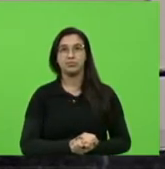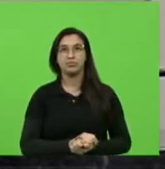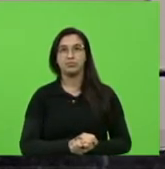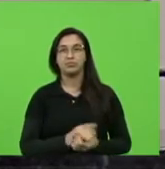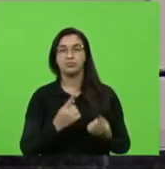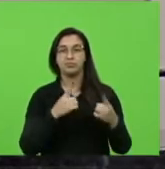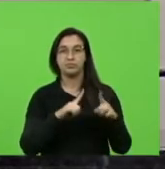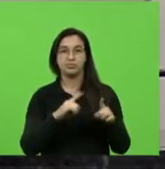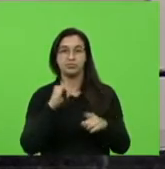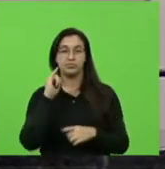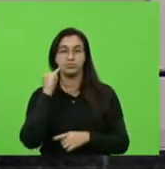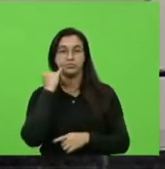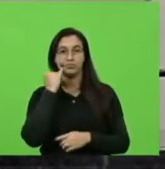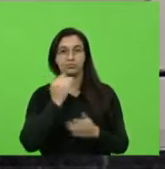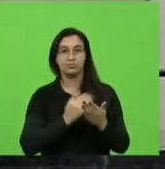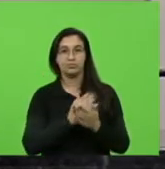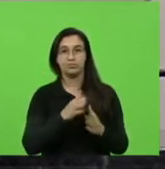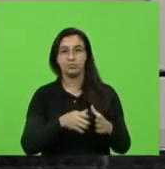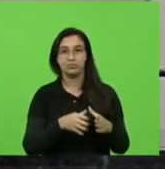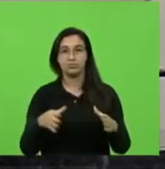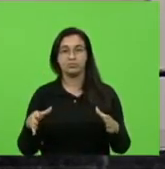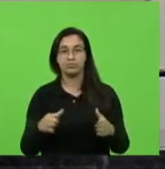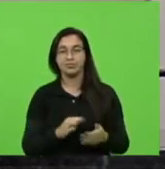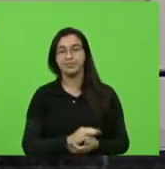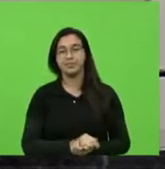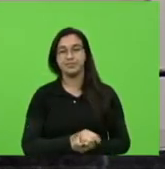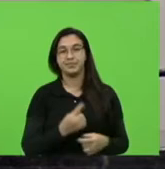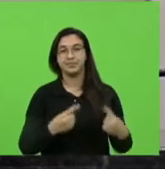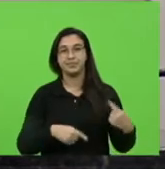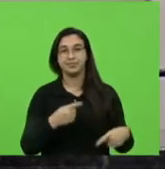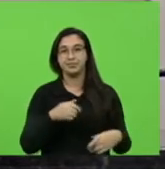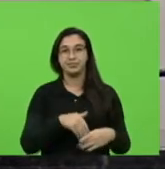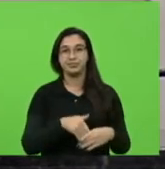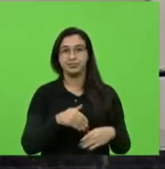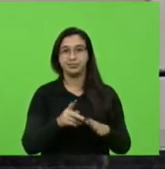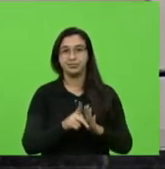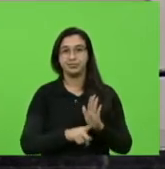contrário, deputado Gessé. Aprovado por maioria. Discussão e votação em turno único do projeto de lei